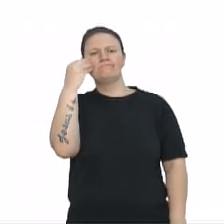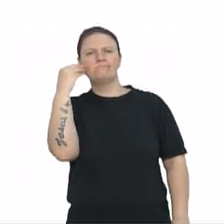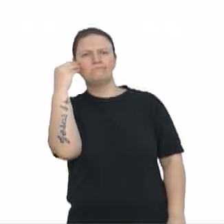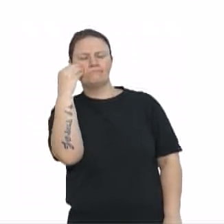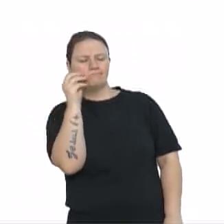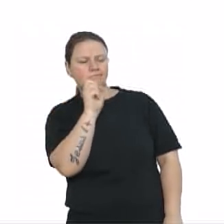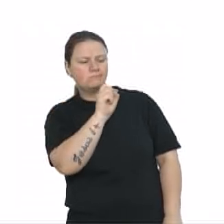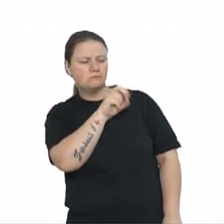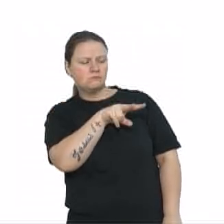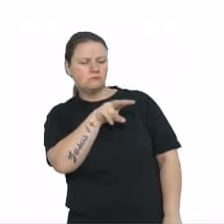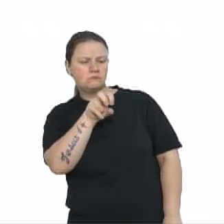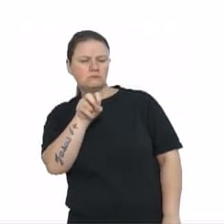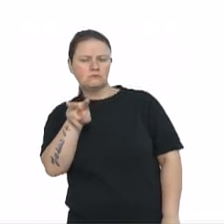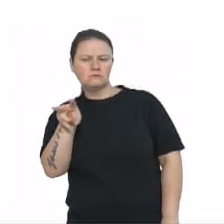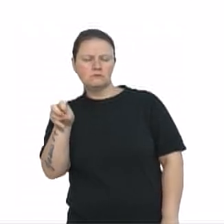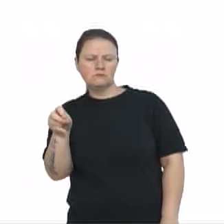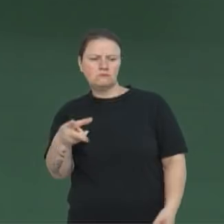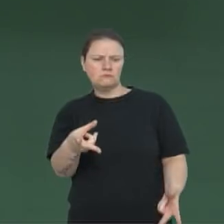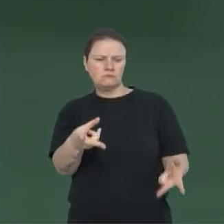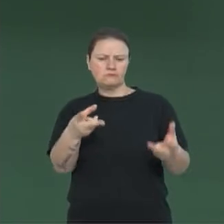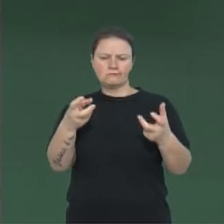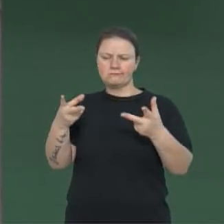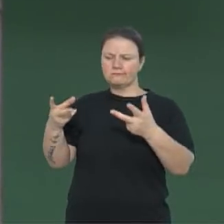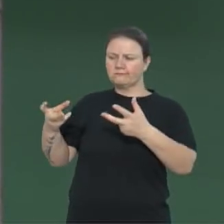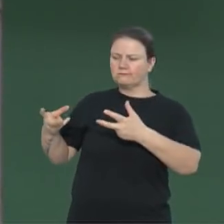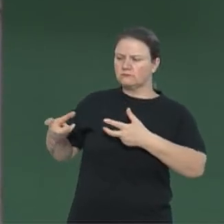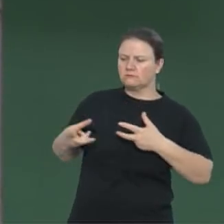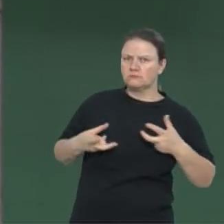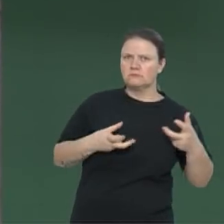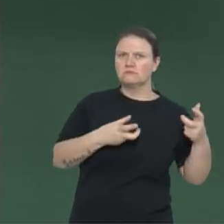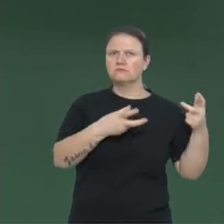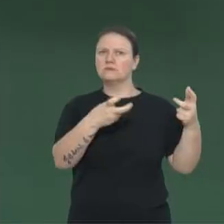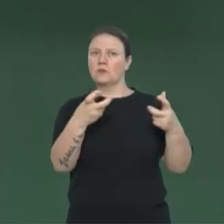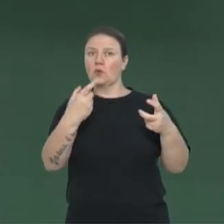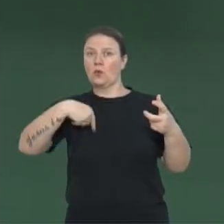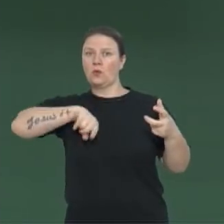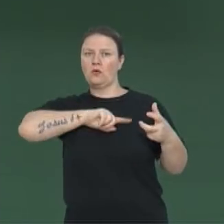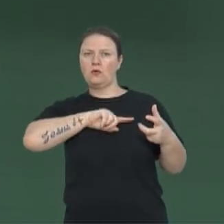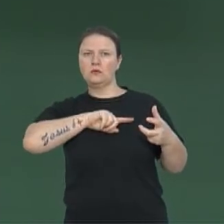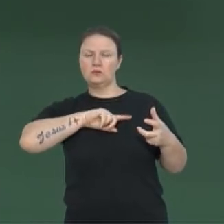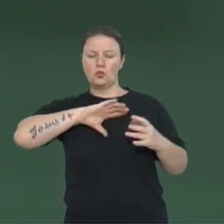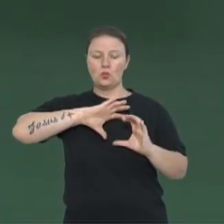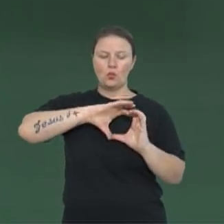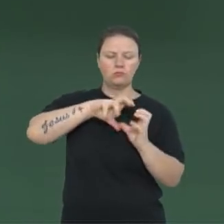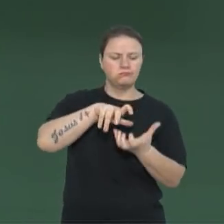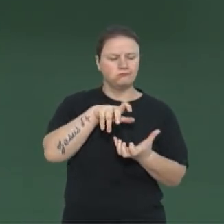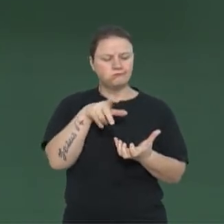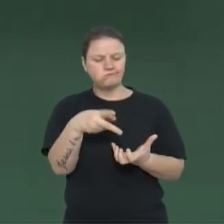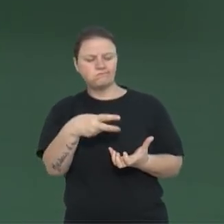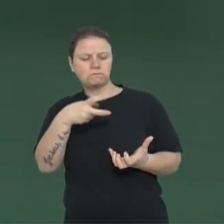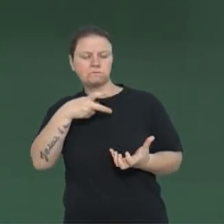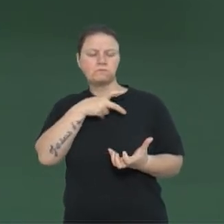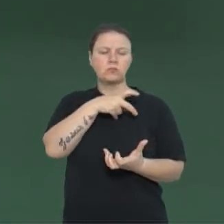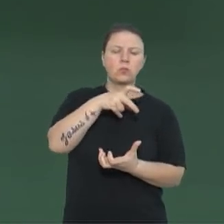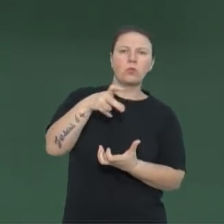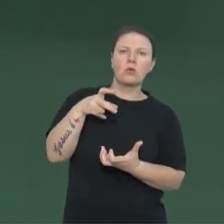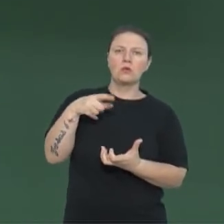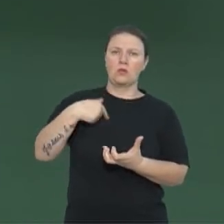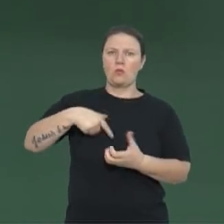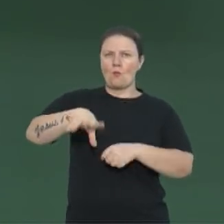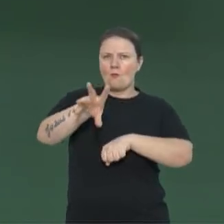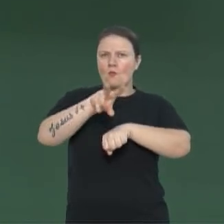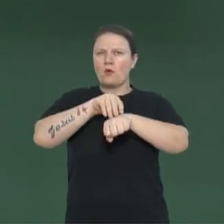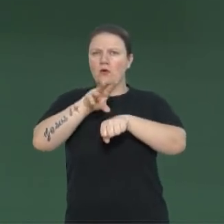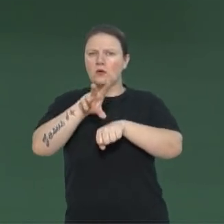seja, as sensações que nós temos do mundo é que vão fazer com que nós tenhamos o conhecimento, a bagagem,